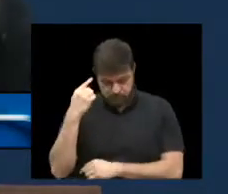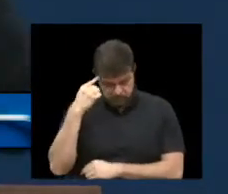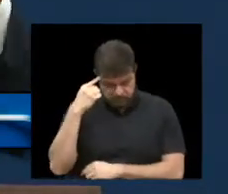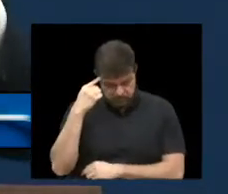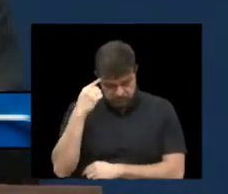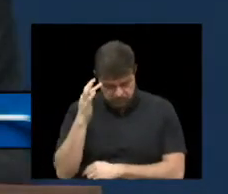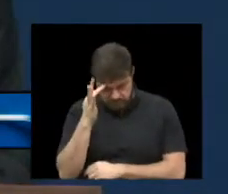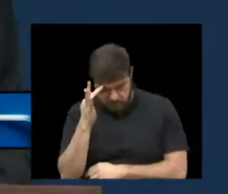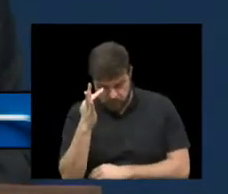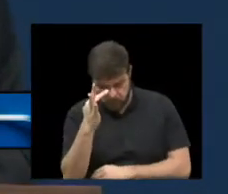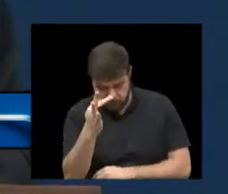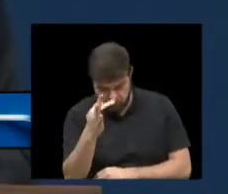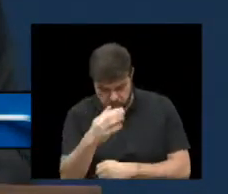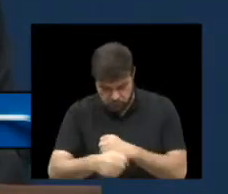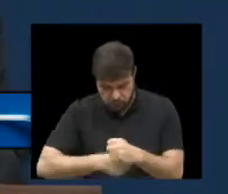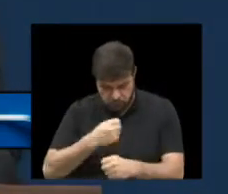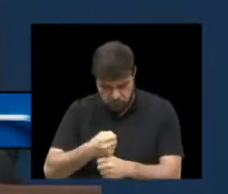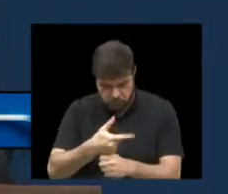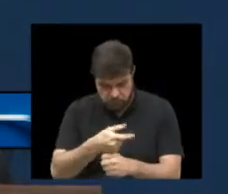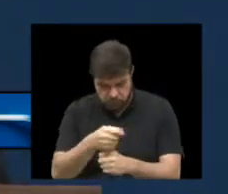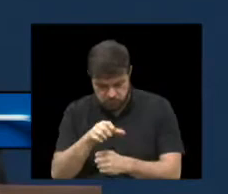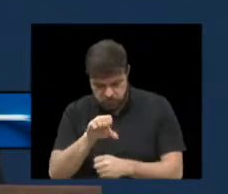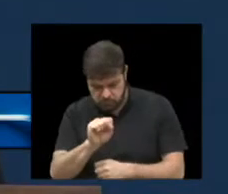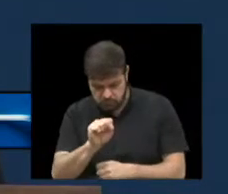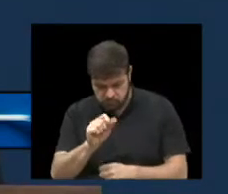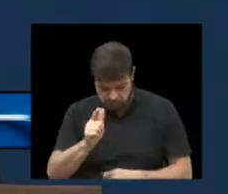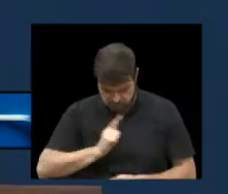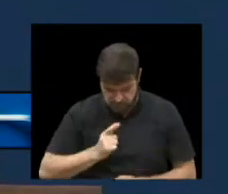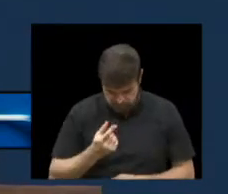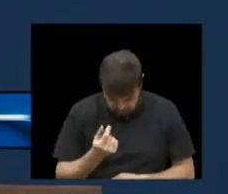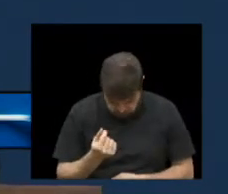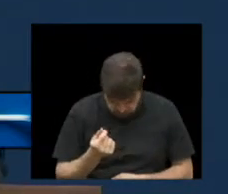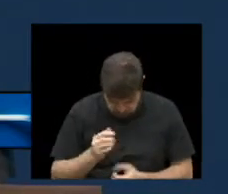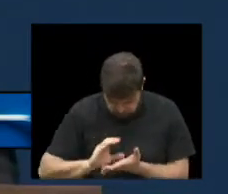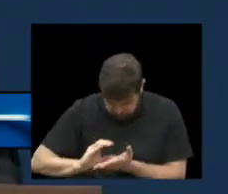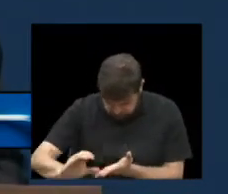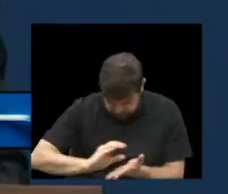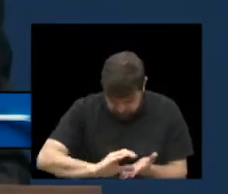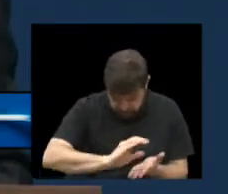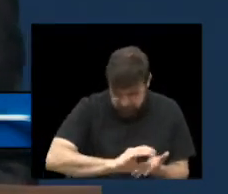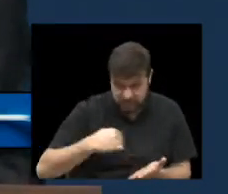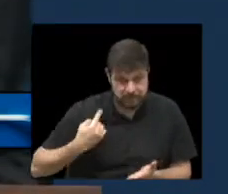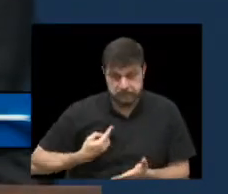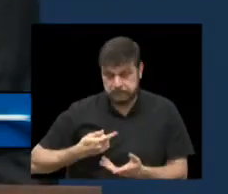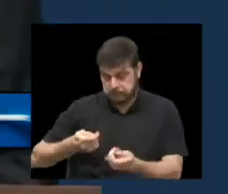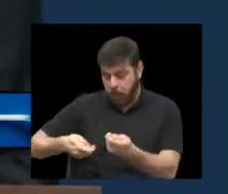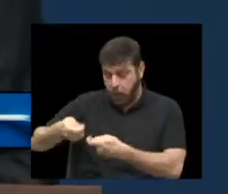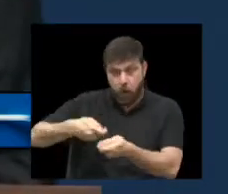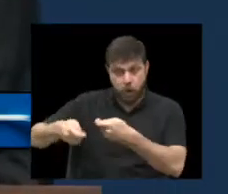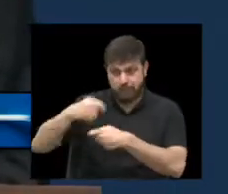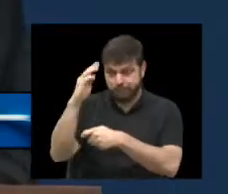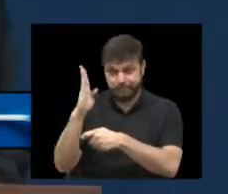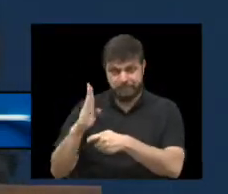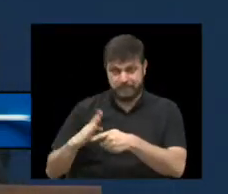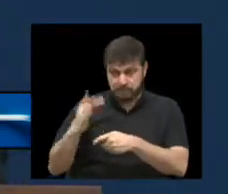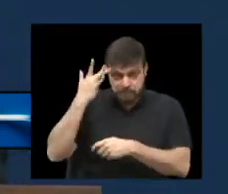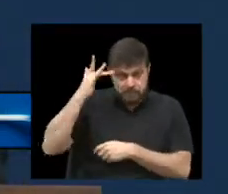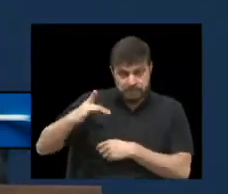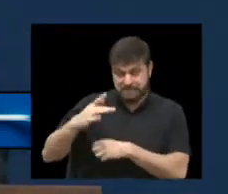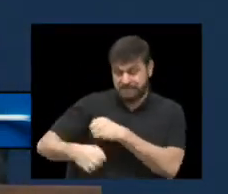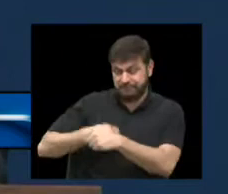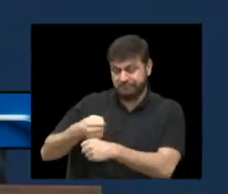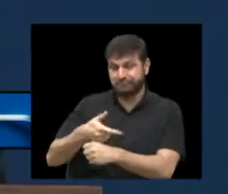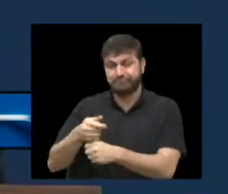grande incerteza sobre de como vai estar o comportamento da economia brasileira em